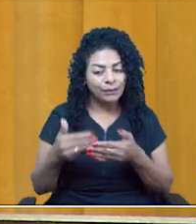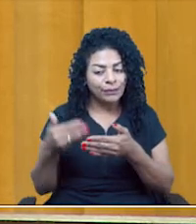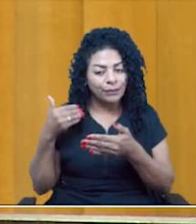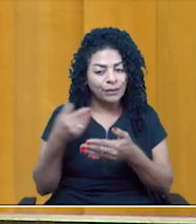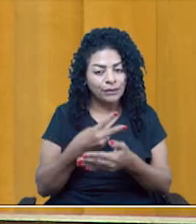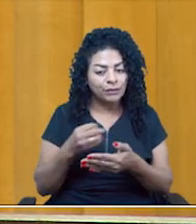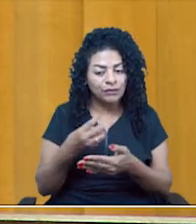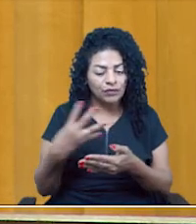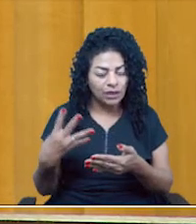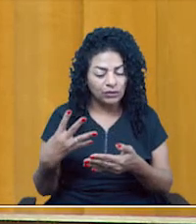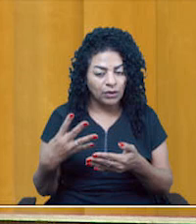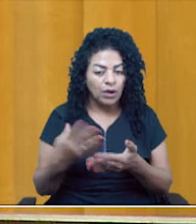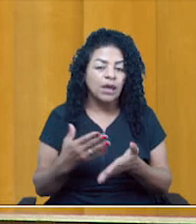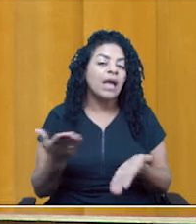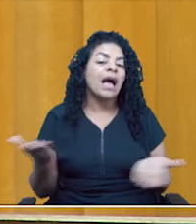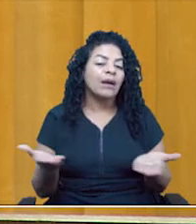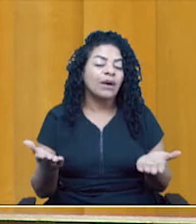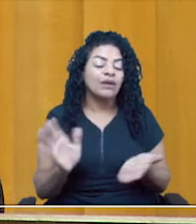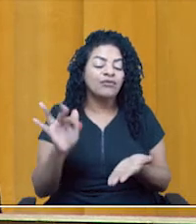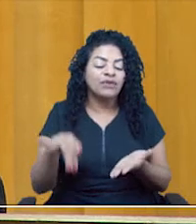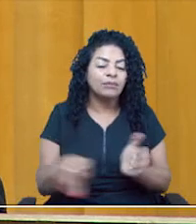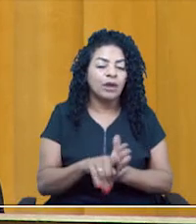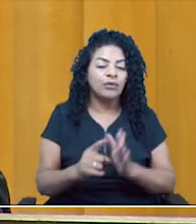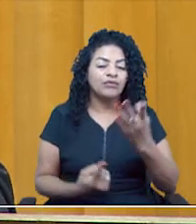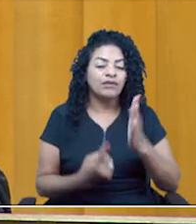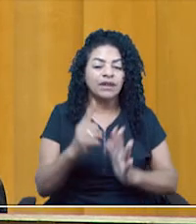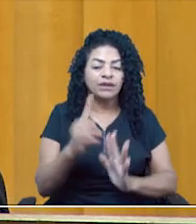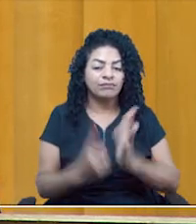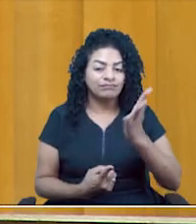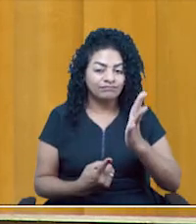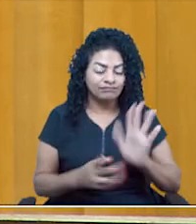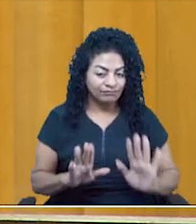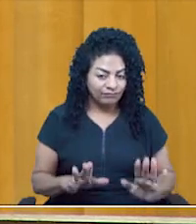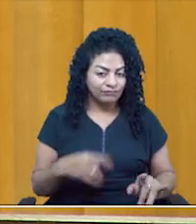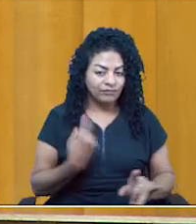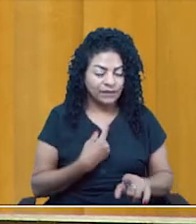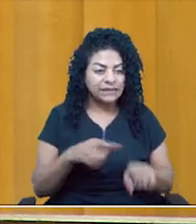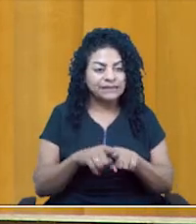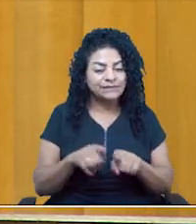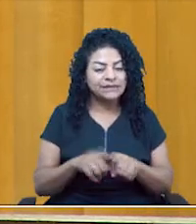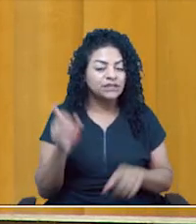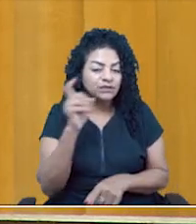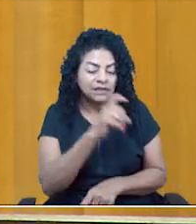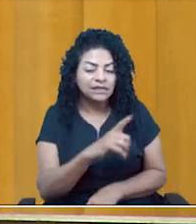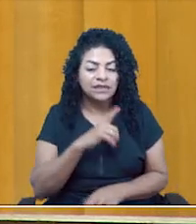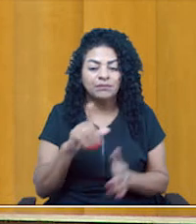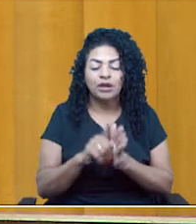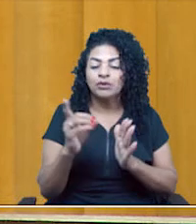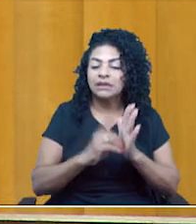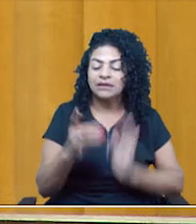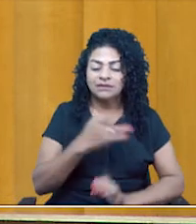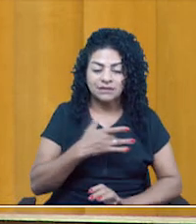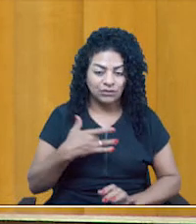Isso significa, e isso aparece no relatório da saúde, que os tribunais têm dificuldade de gerir dados de saúde. Mas outra questão muito importante